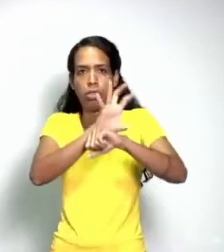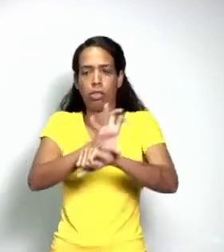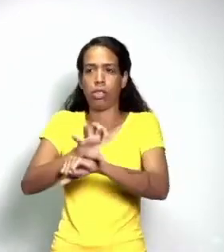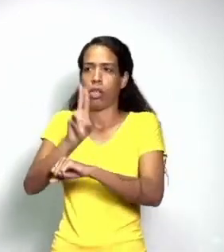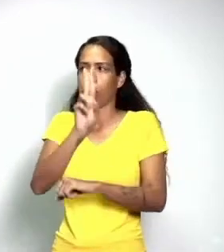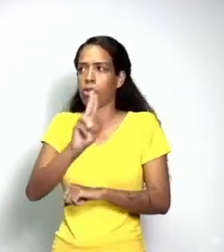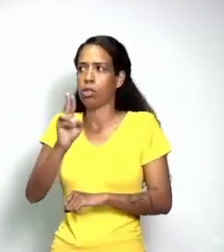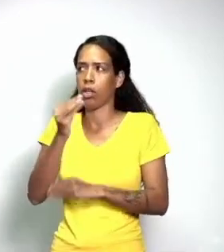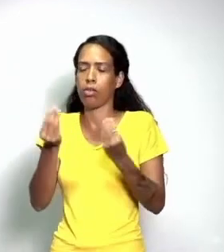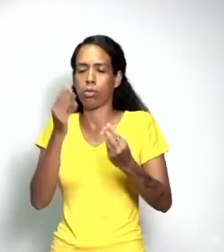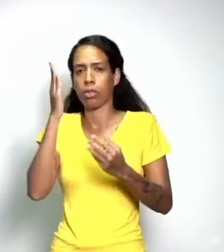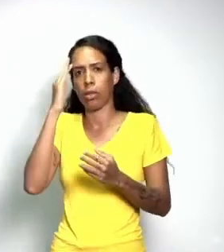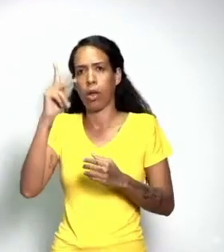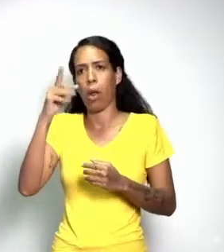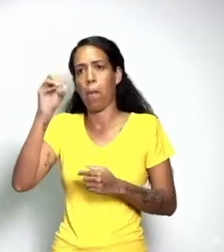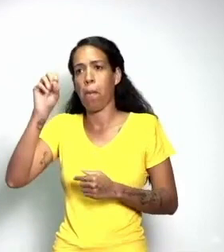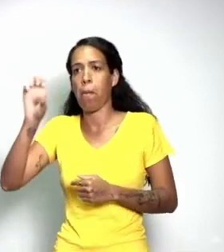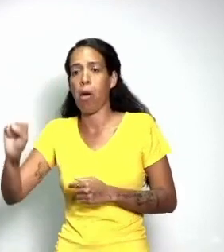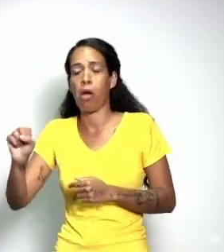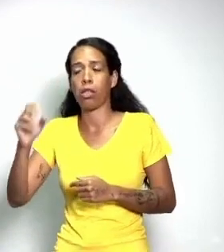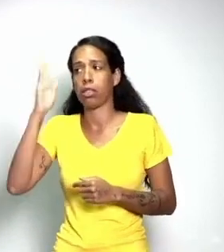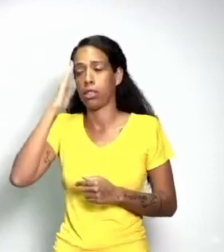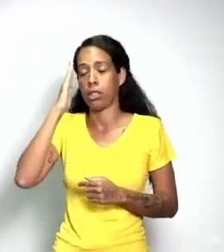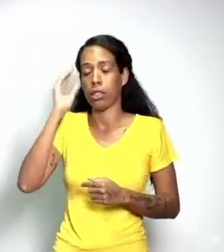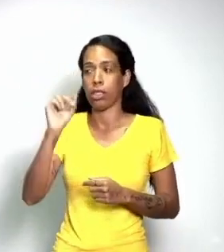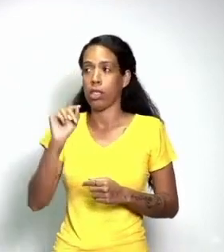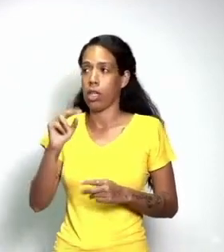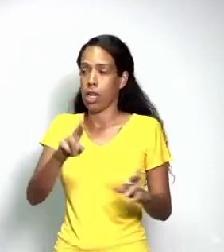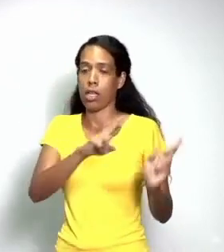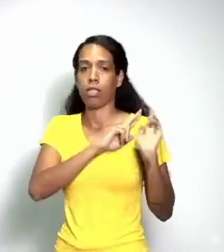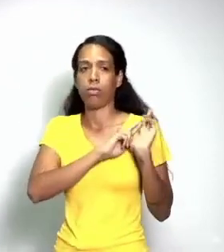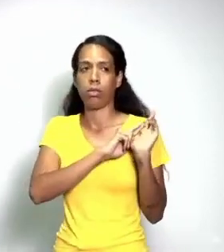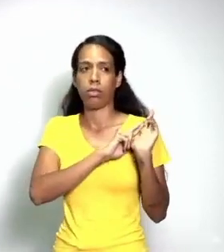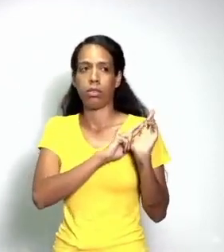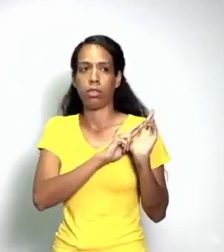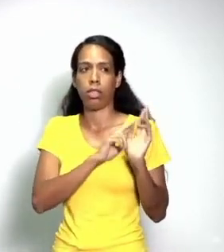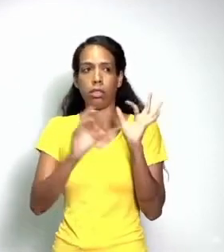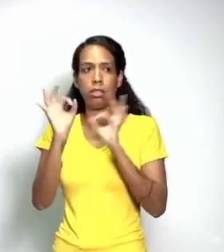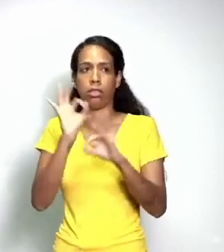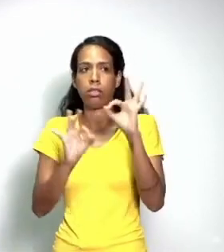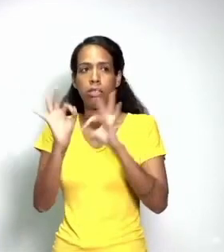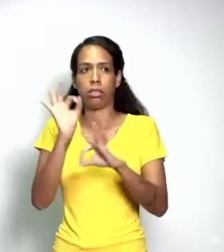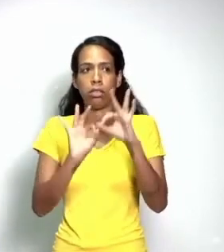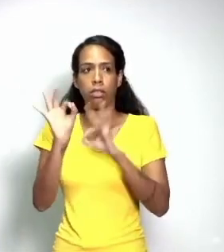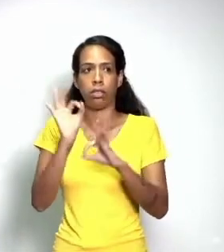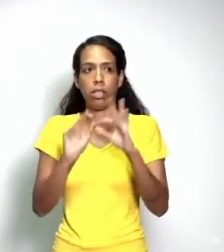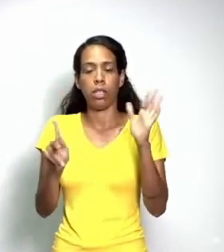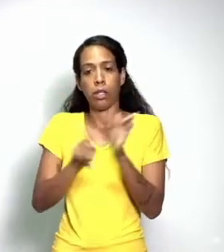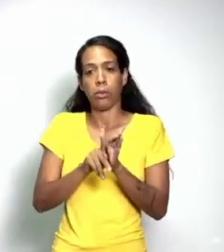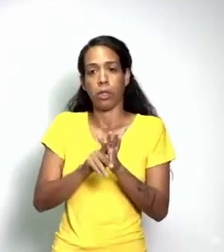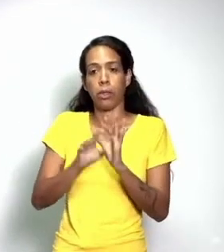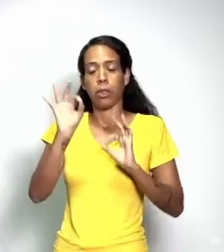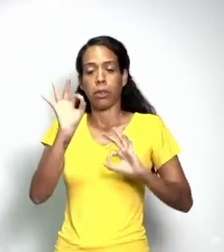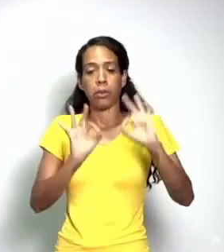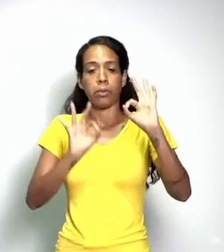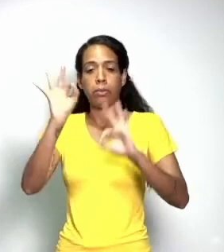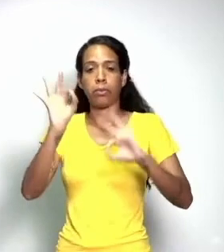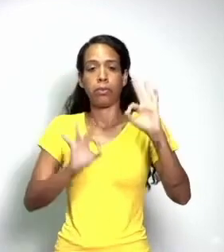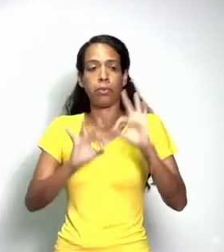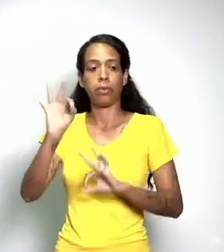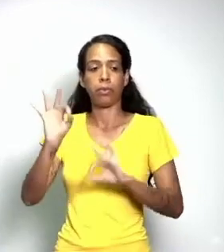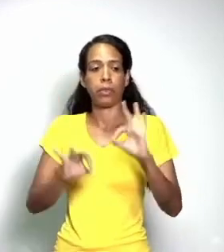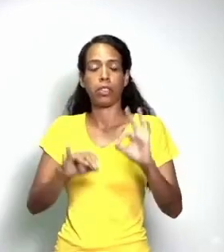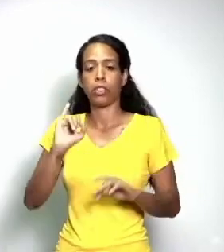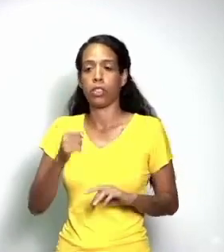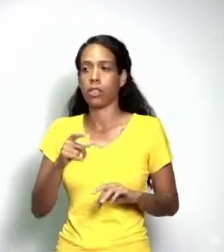isso como referência na pós-produção, que aí quem estiver responsável pela edição ou pela própria montagem já ter